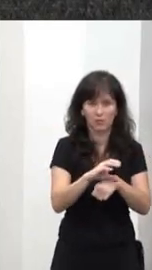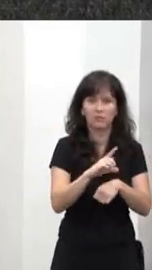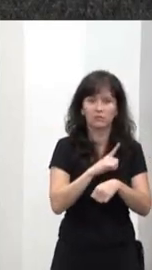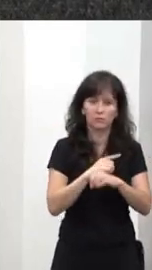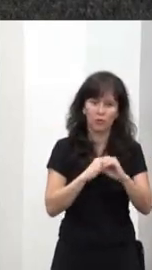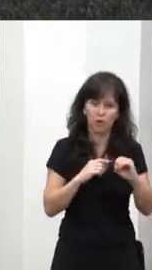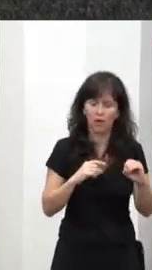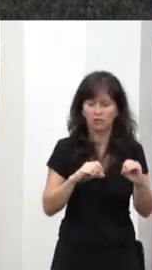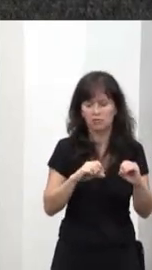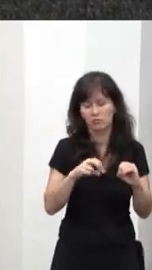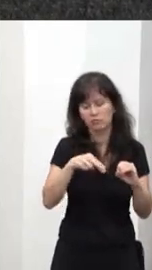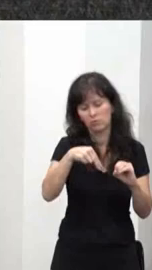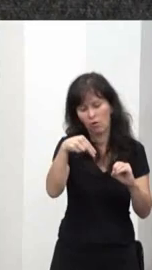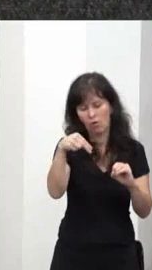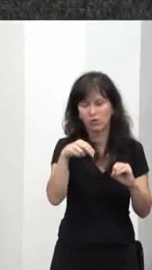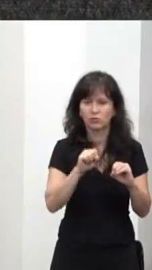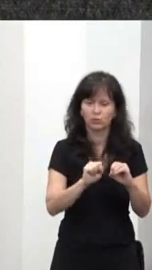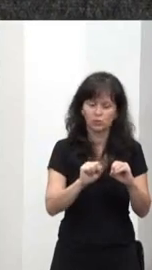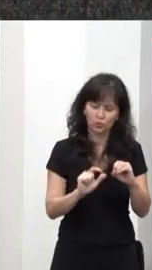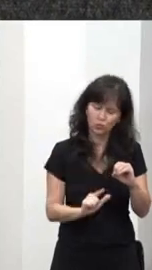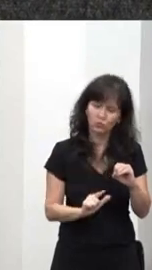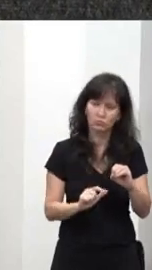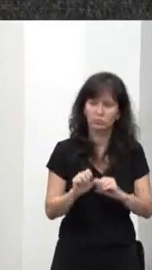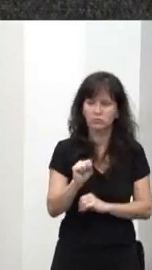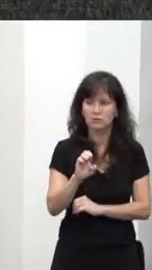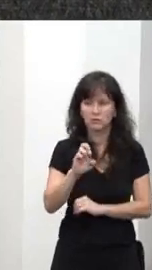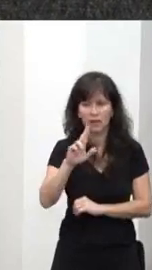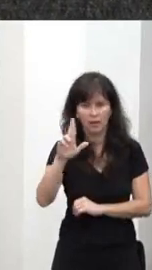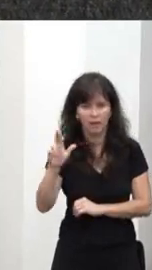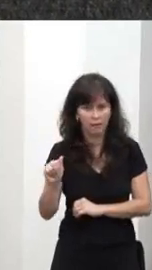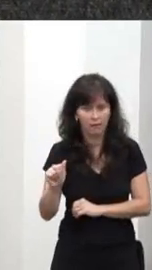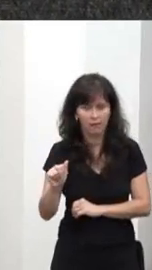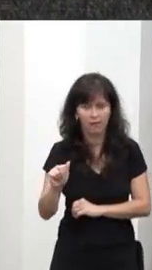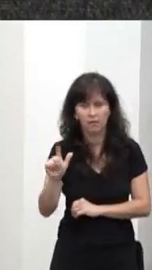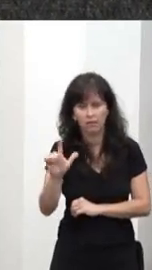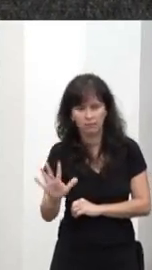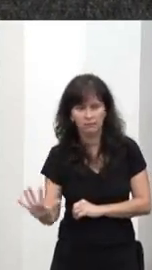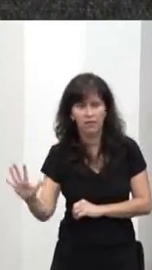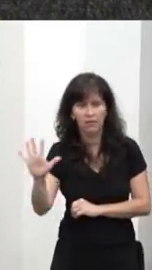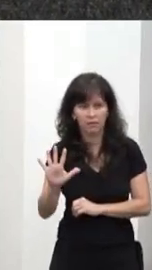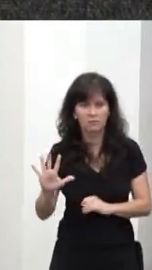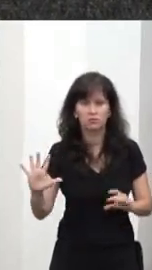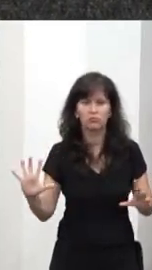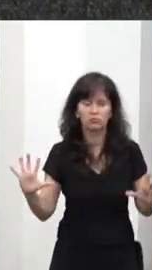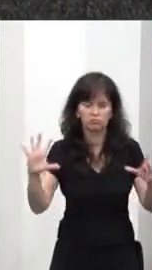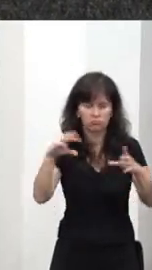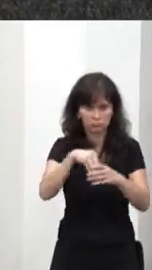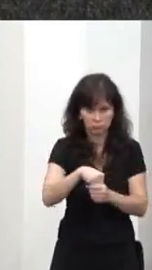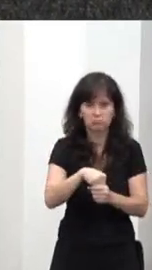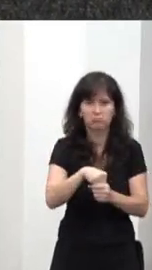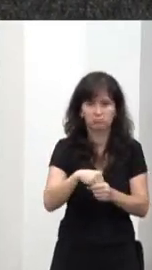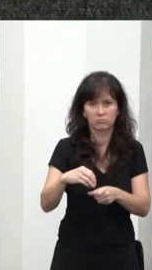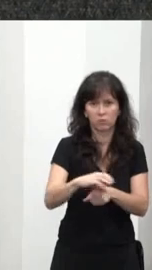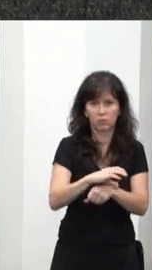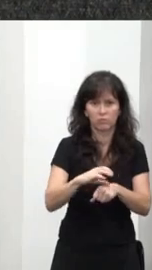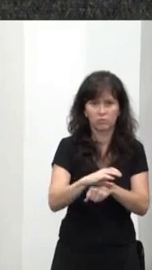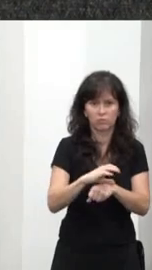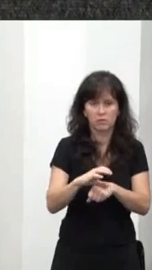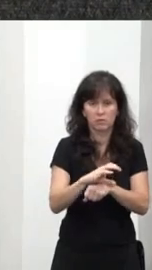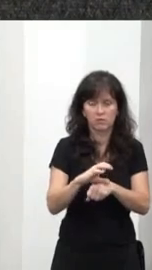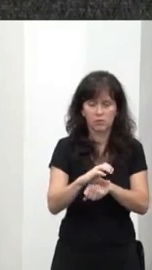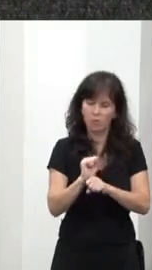gente do Sul gente da Serra gente do litoral que pode ajudar e facilita nesse processo de